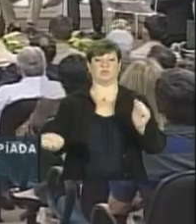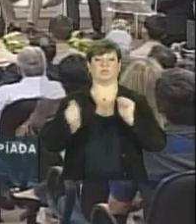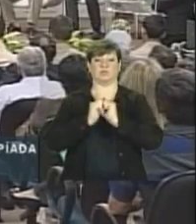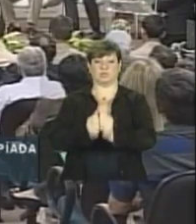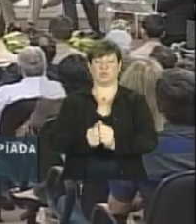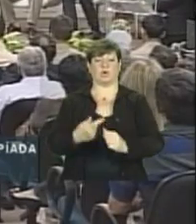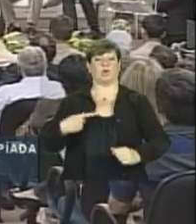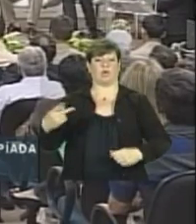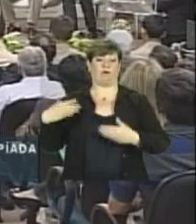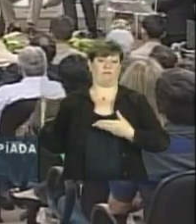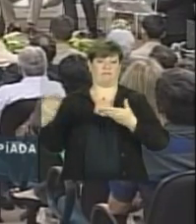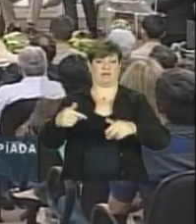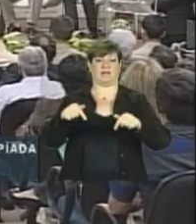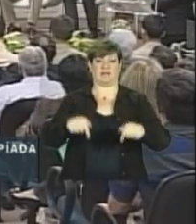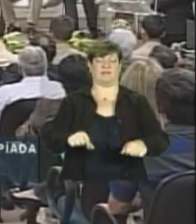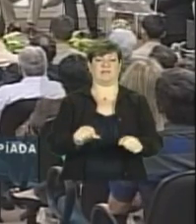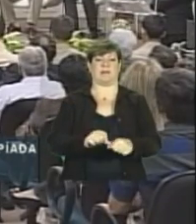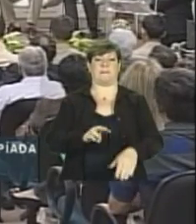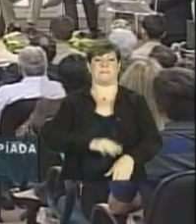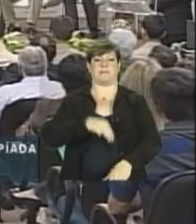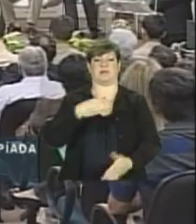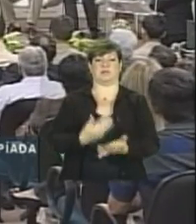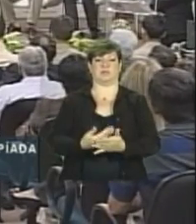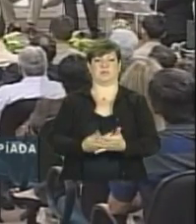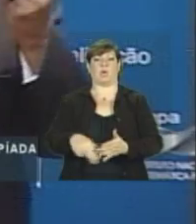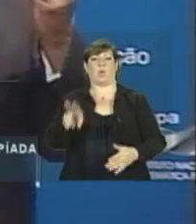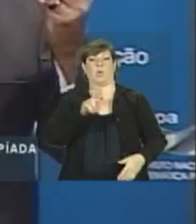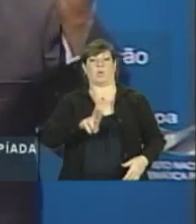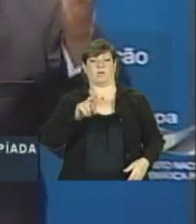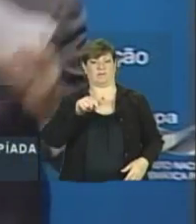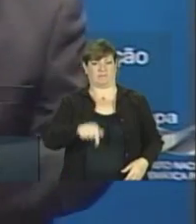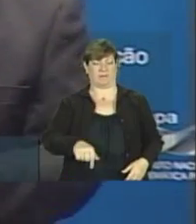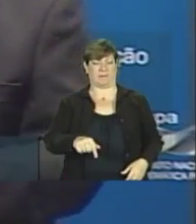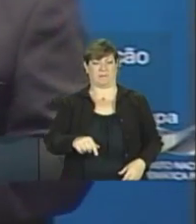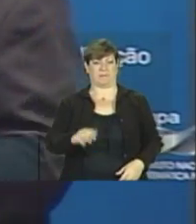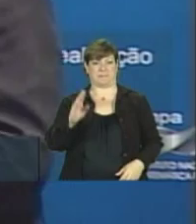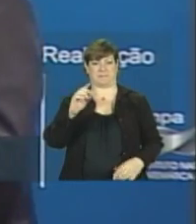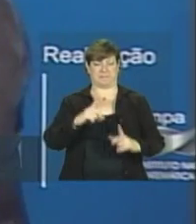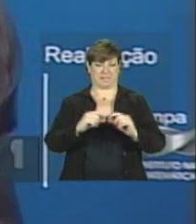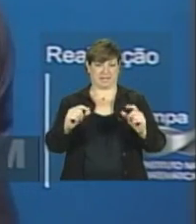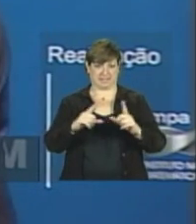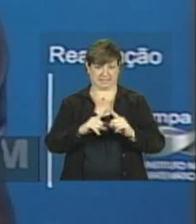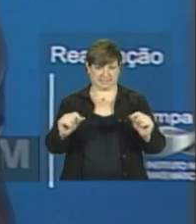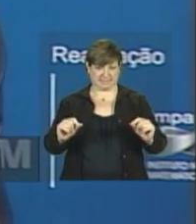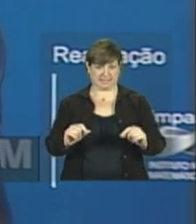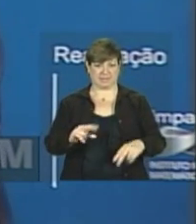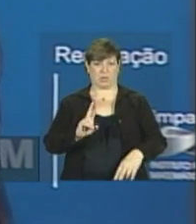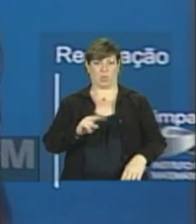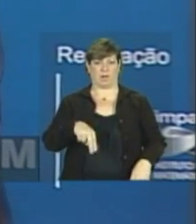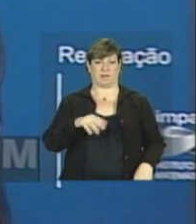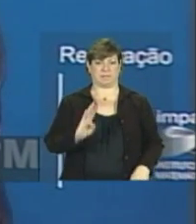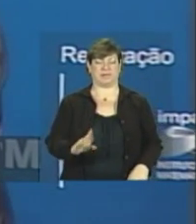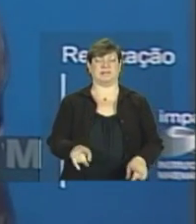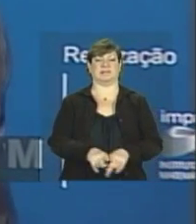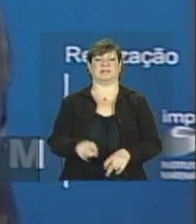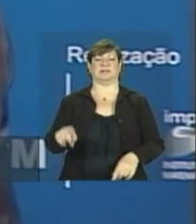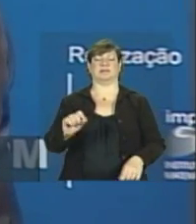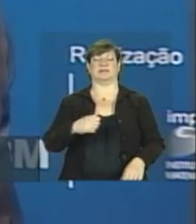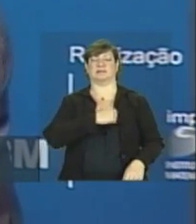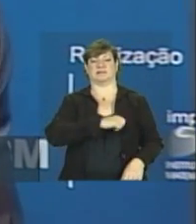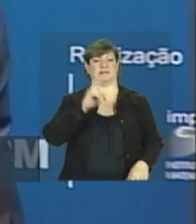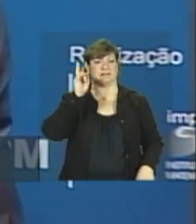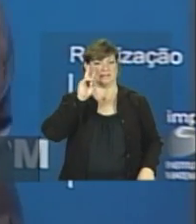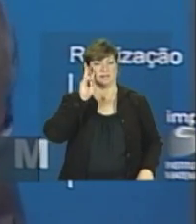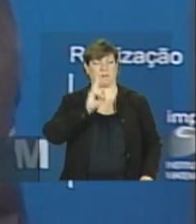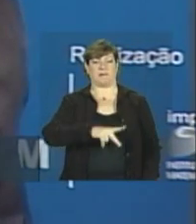juntos. Nós viemos aqui para fazer um mestrado aqui na Universidade de Brasília, universidade dirigida, então, pelo saudoso professor Anísio